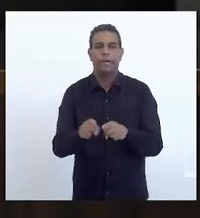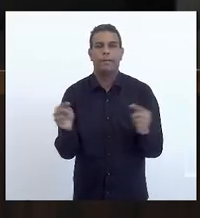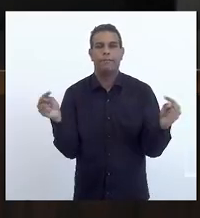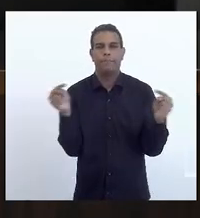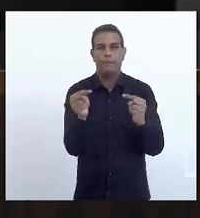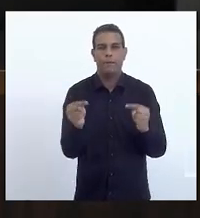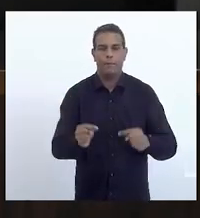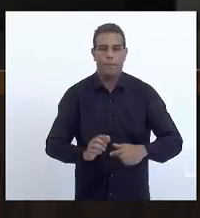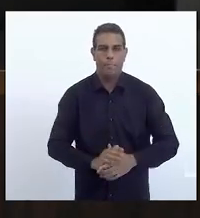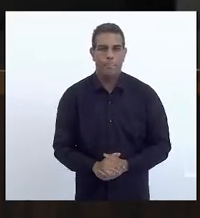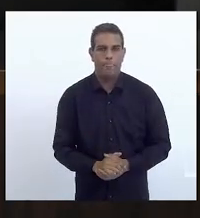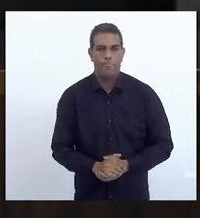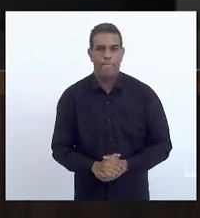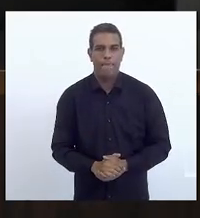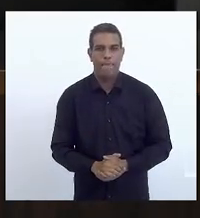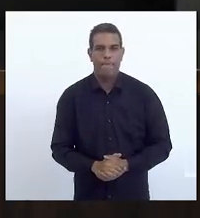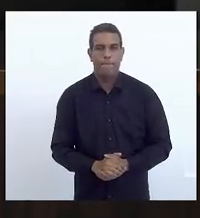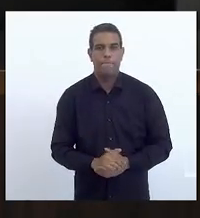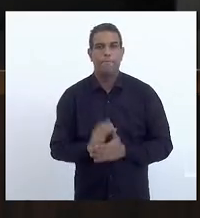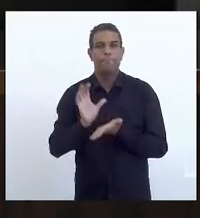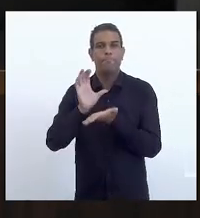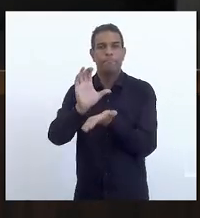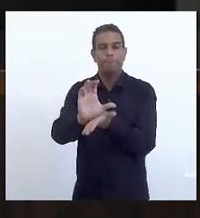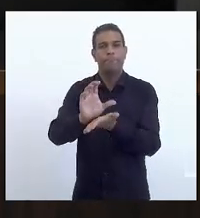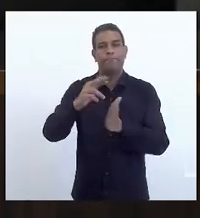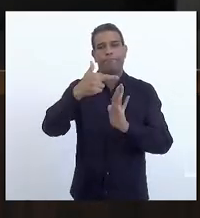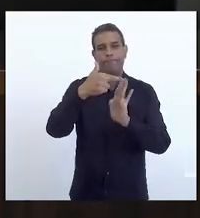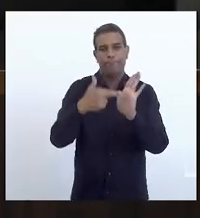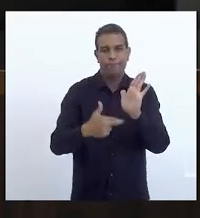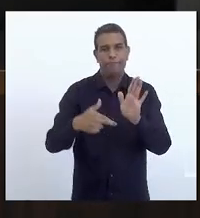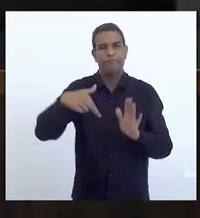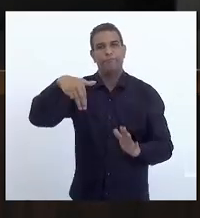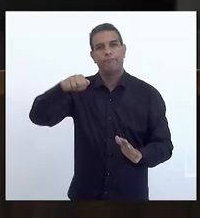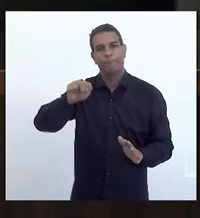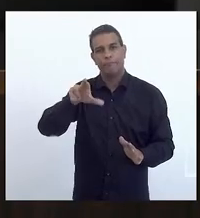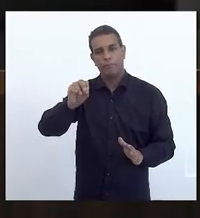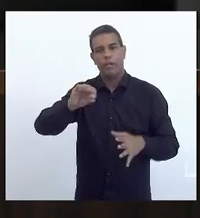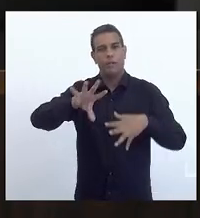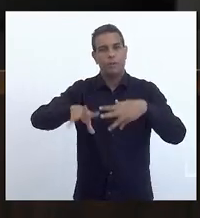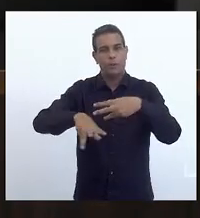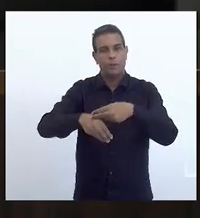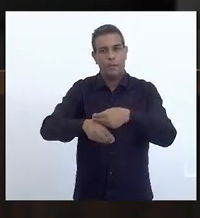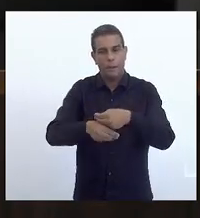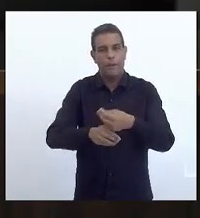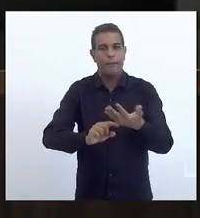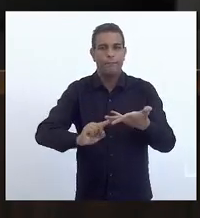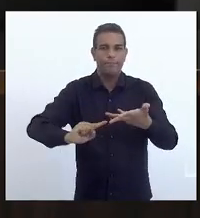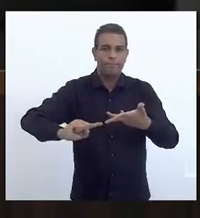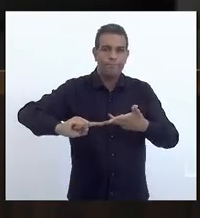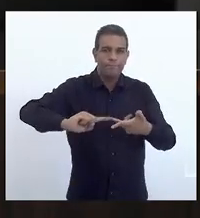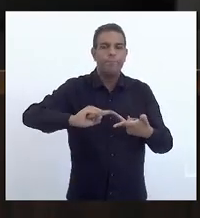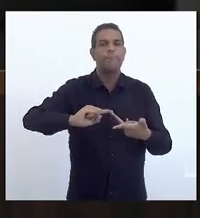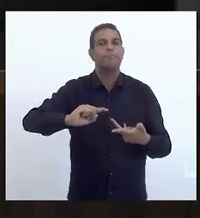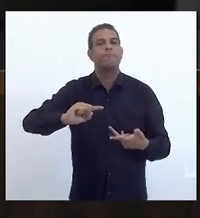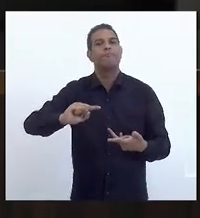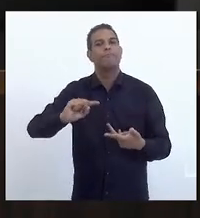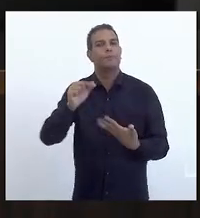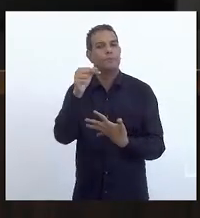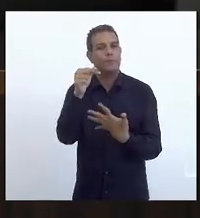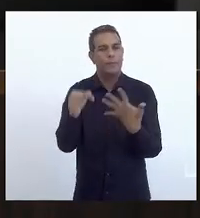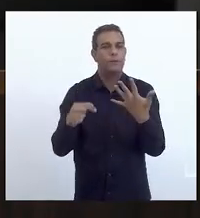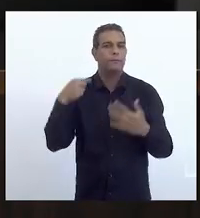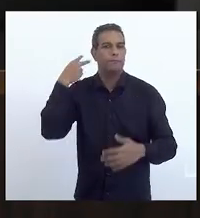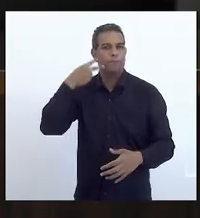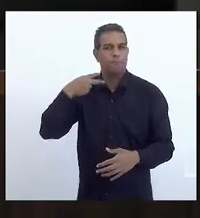favorável. E de orçamento, favorável. Relatores, deputado Márcio Pacheco, Gustavo Schmidt, Lucinha, Marcelo Cabeleireiro, Charles Batista, Rubens